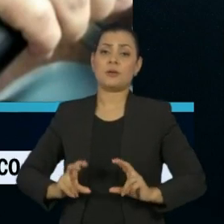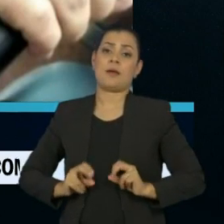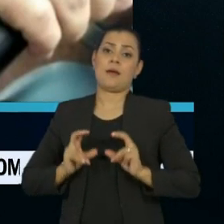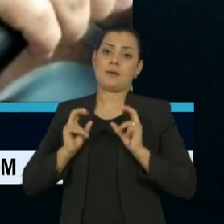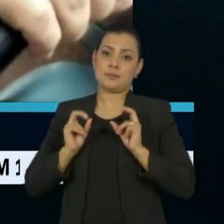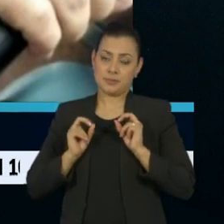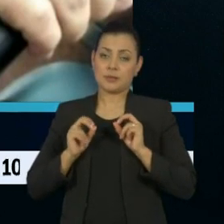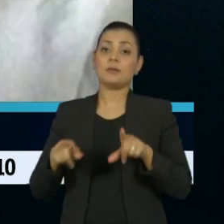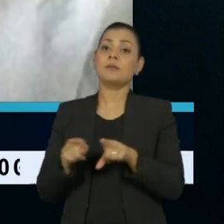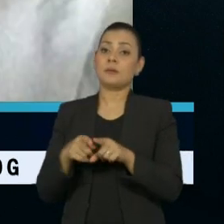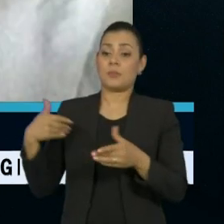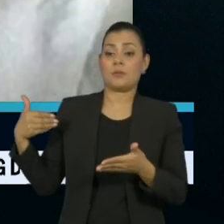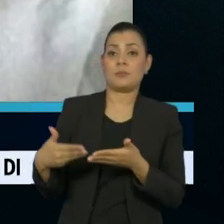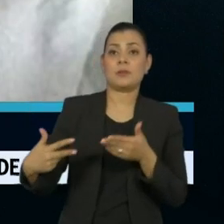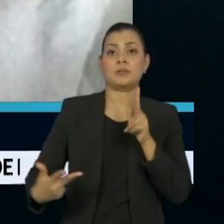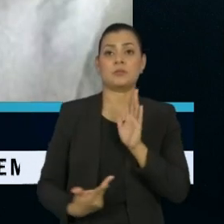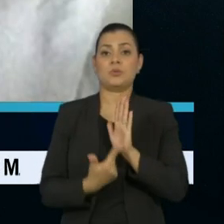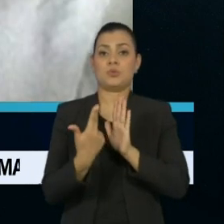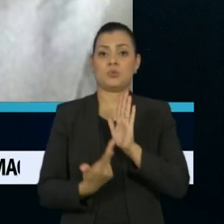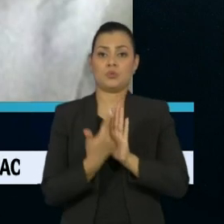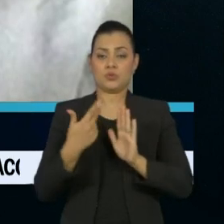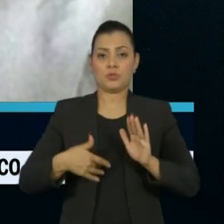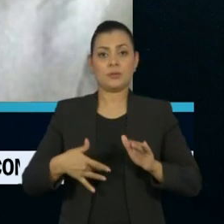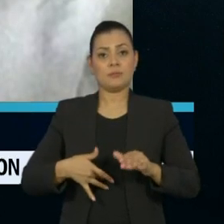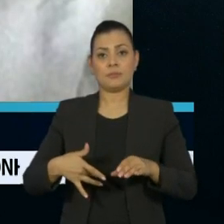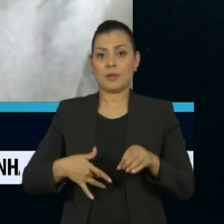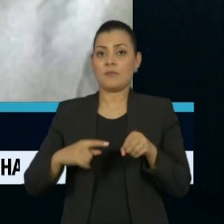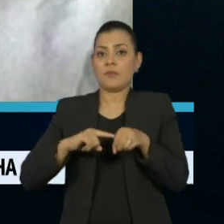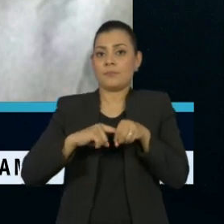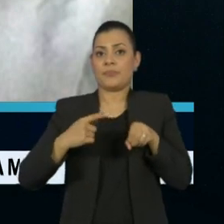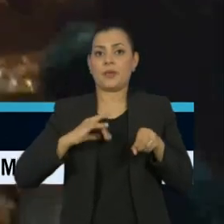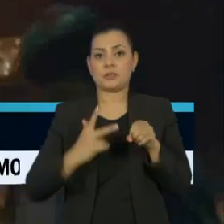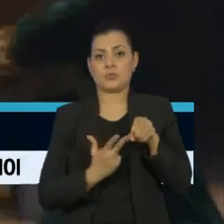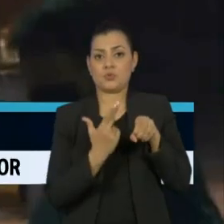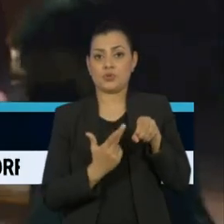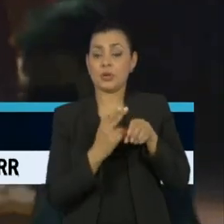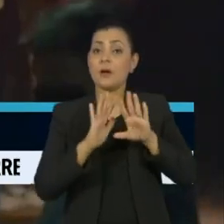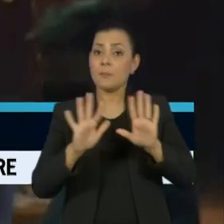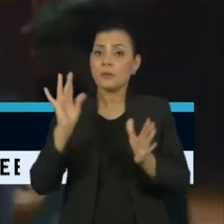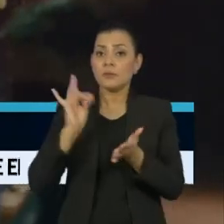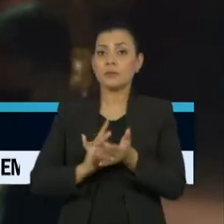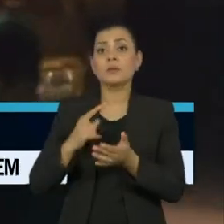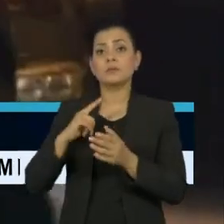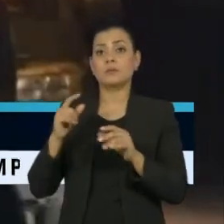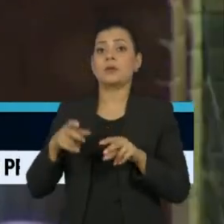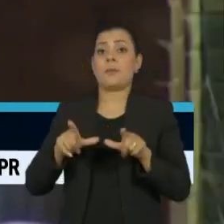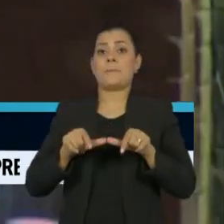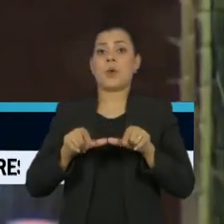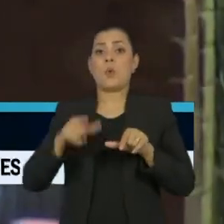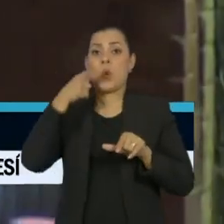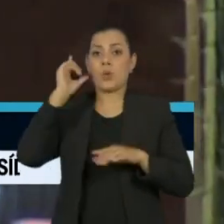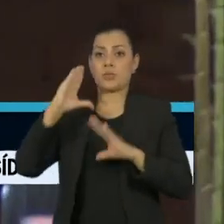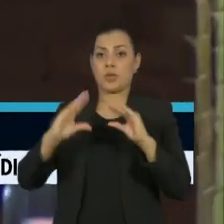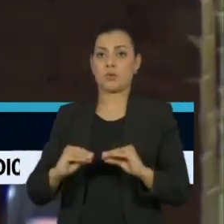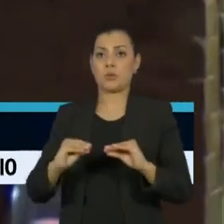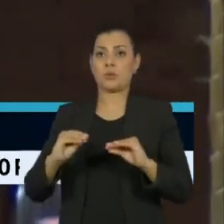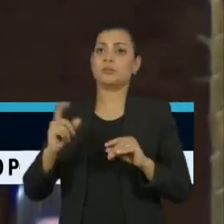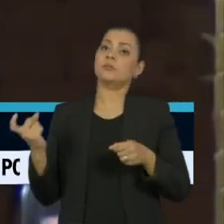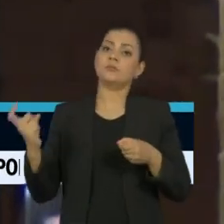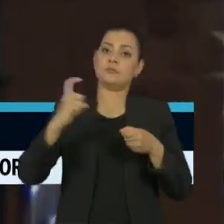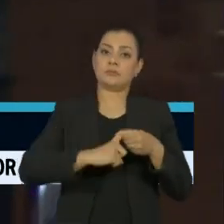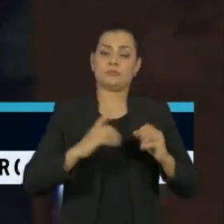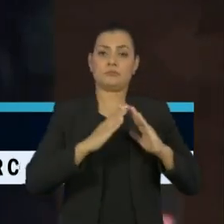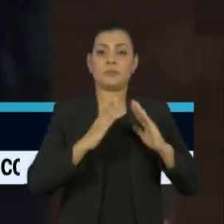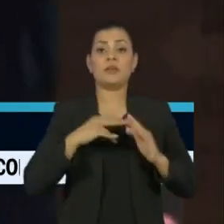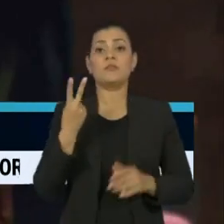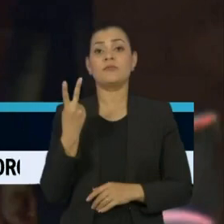câncer e recentemente passou por uma cirurgia na próstata. Fabrício Queiroz deixou a cadeia de Bangu ontem à noite, depois de ter ficado